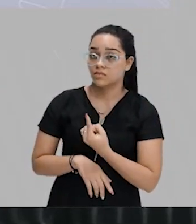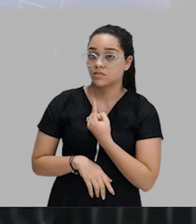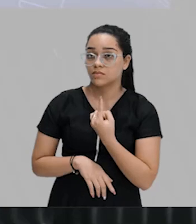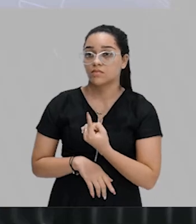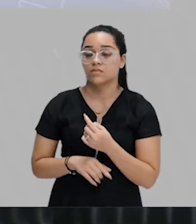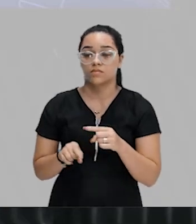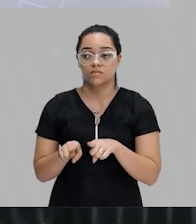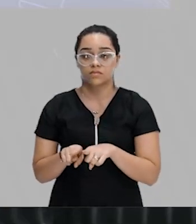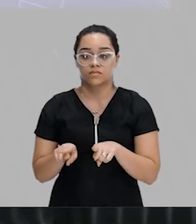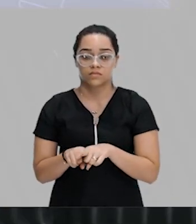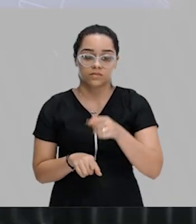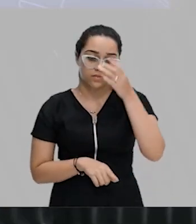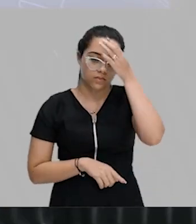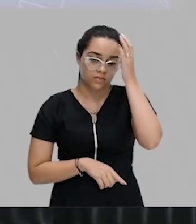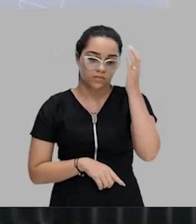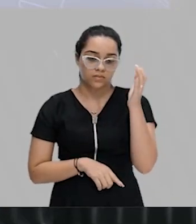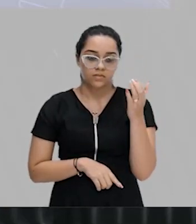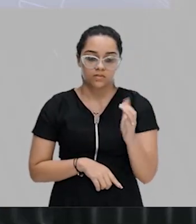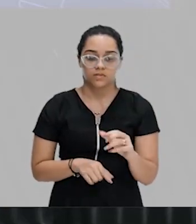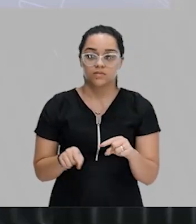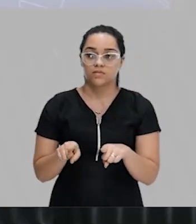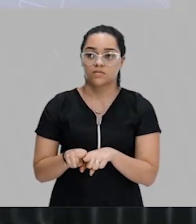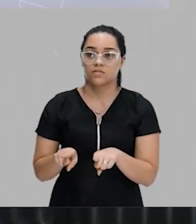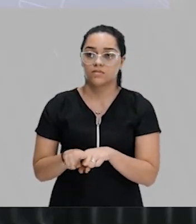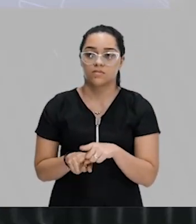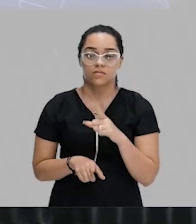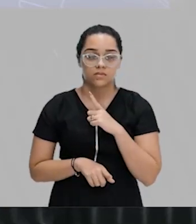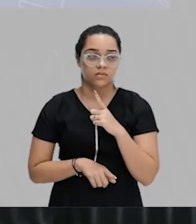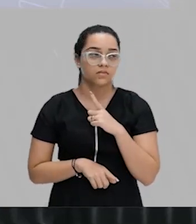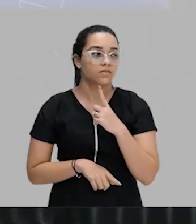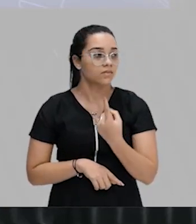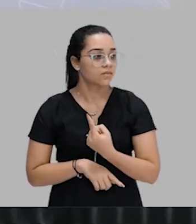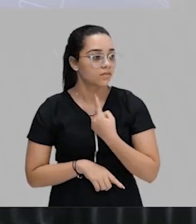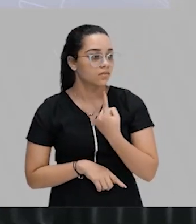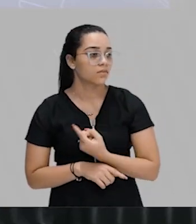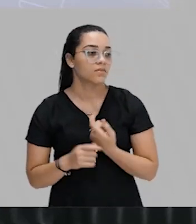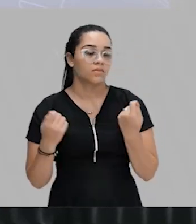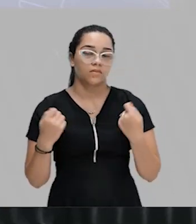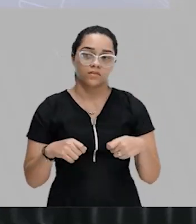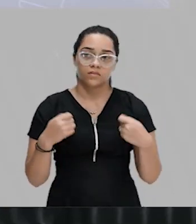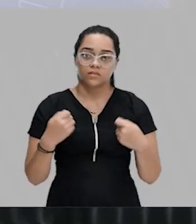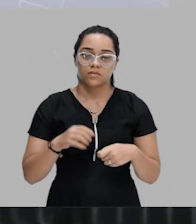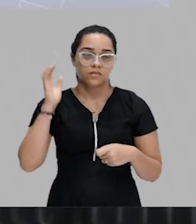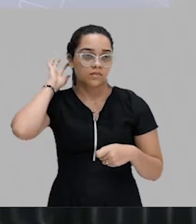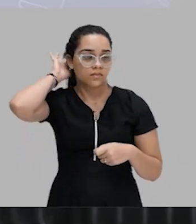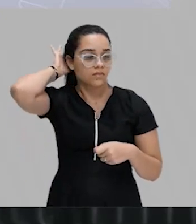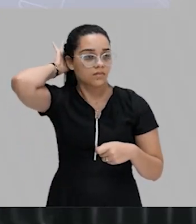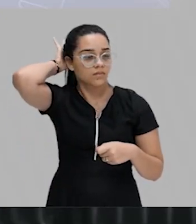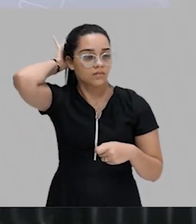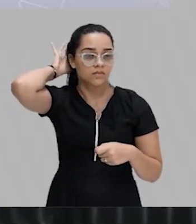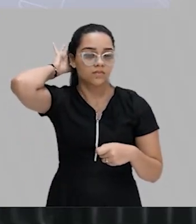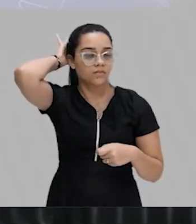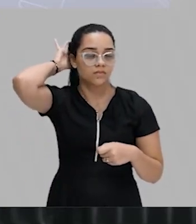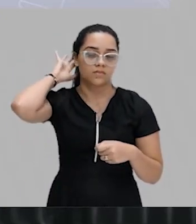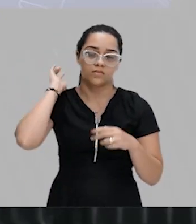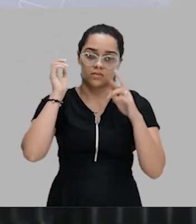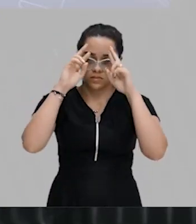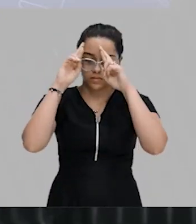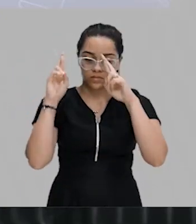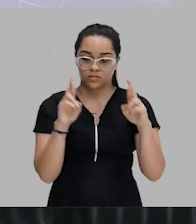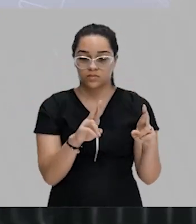diversidade cultural, ou seja, ao individualismo. É preciso respeitar a